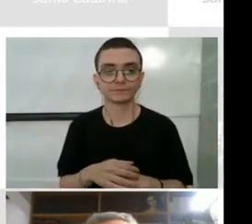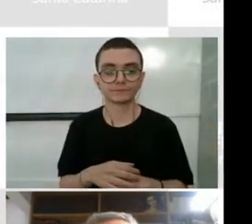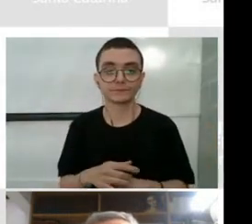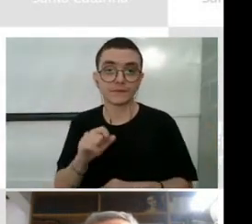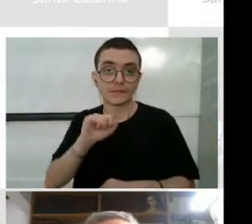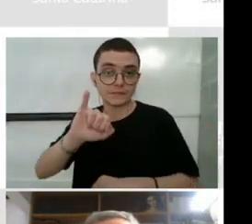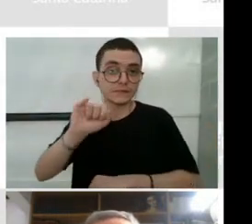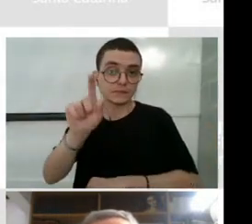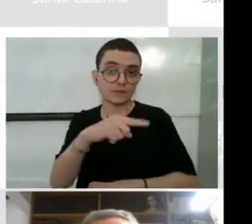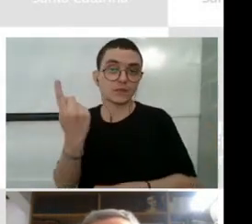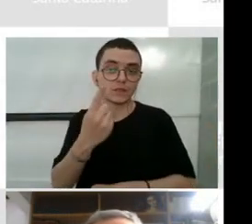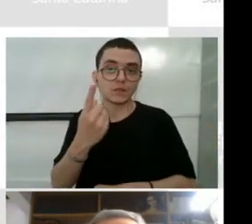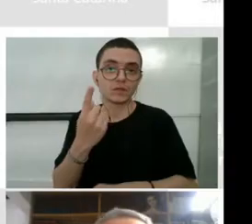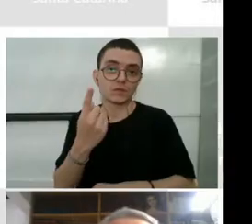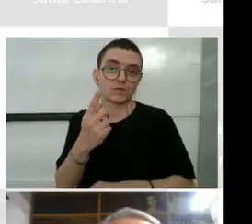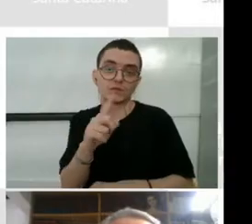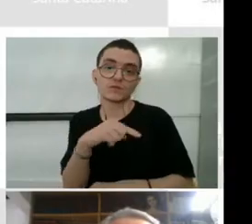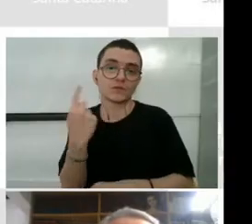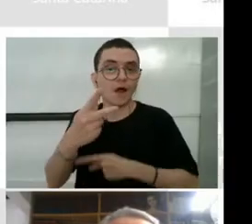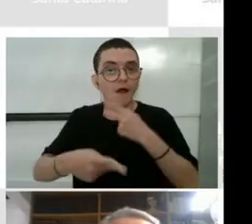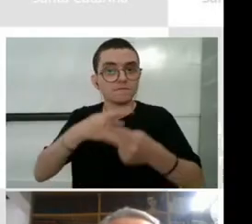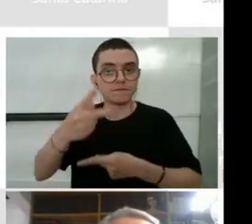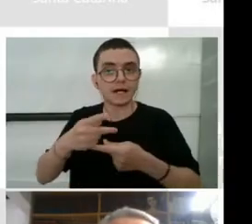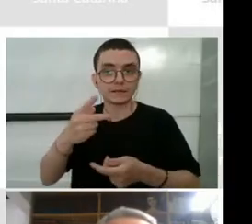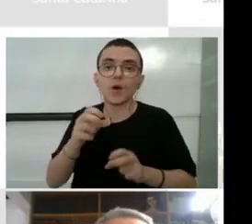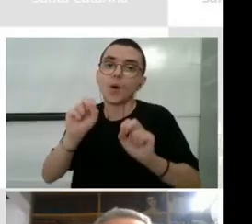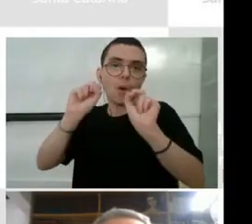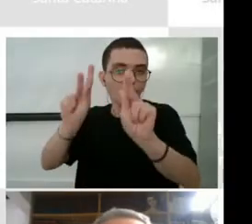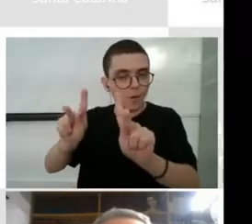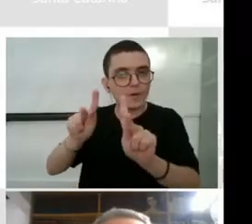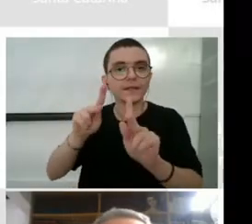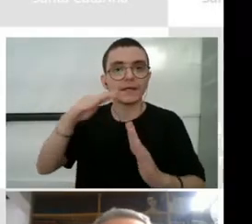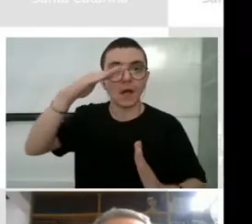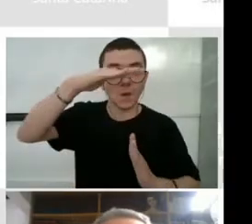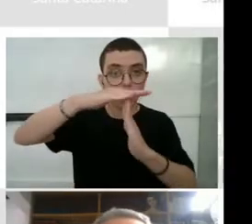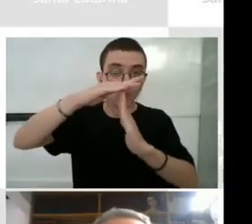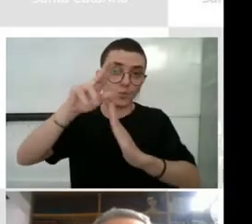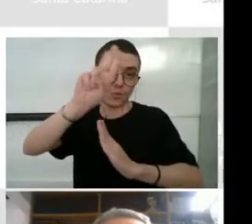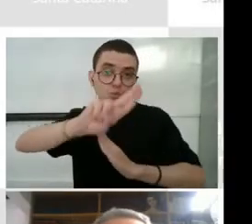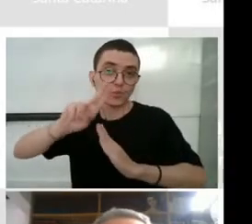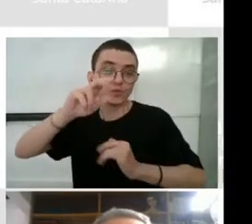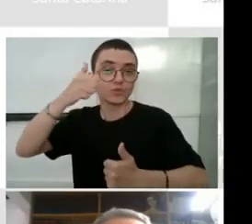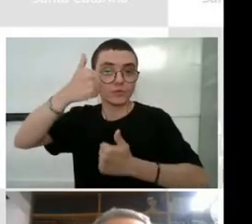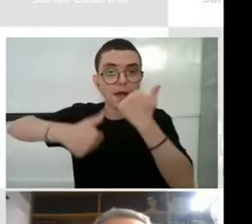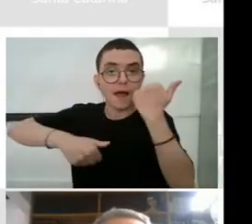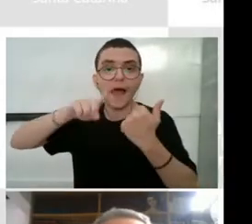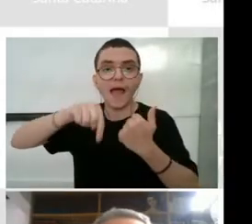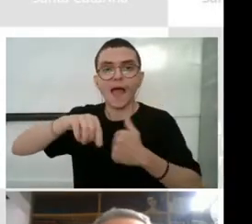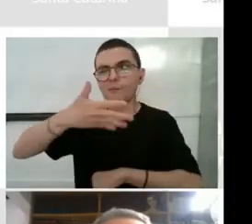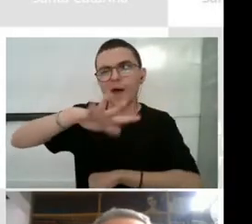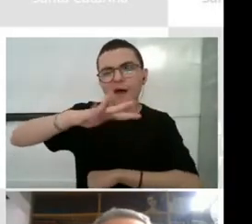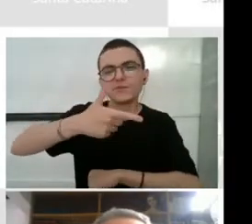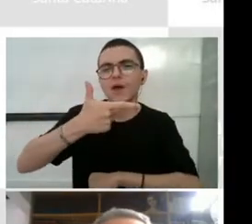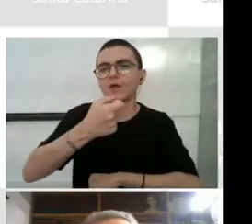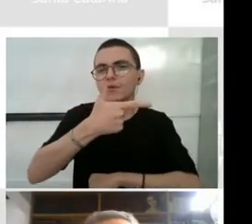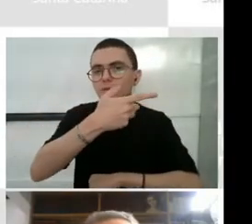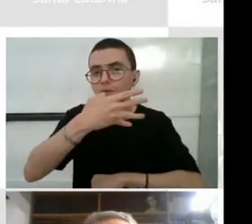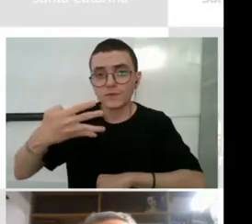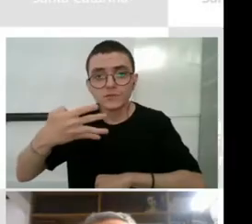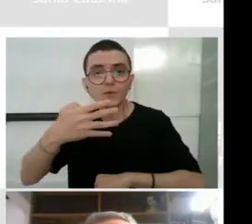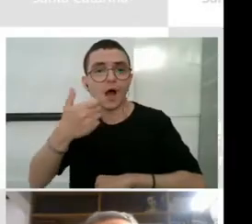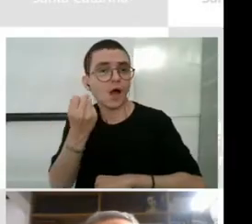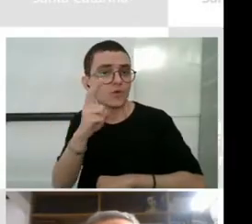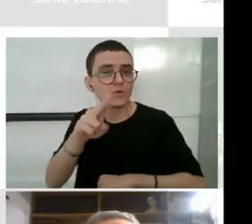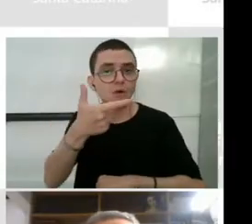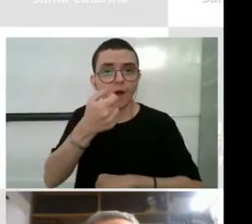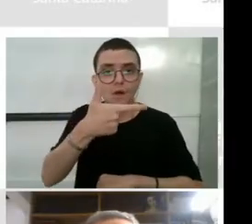admitimos que o pico do consumo de carvão vai ocorrer mais ou menos em 2024 ou 2025, nós teríamos